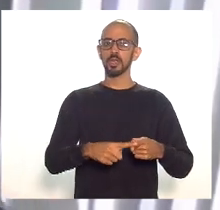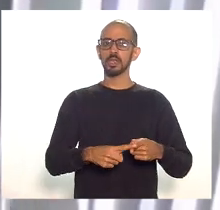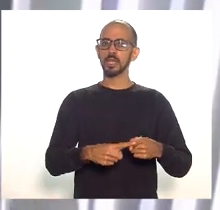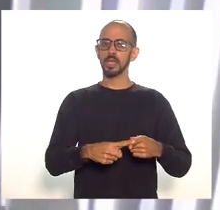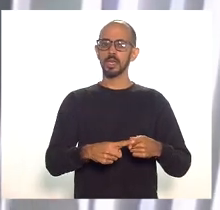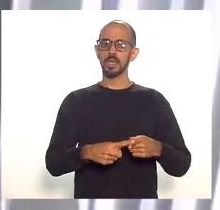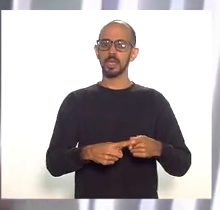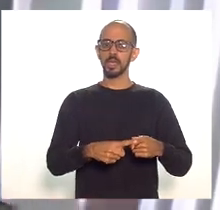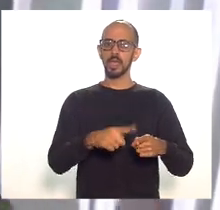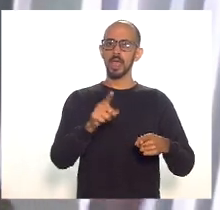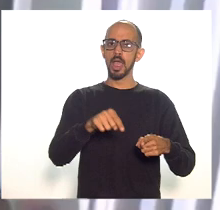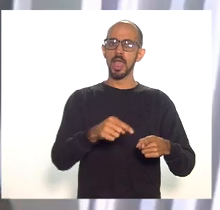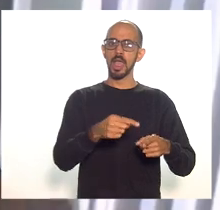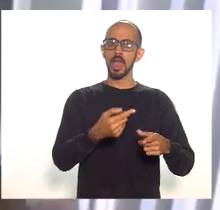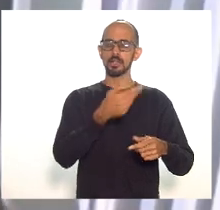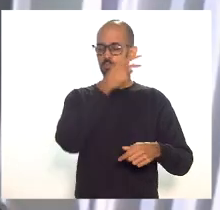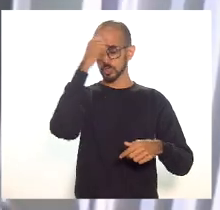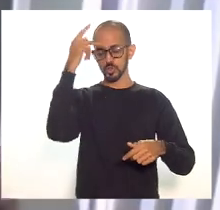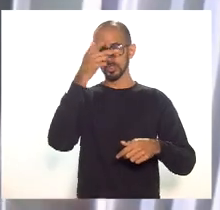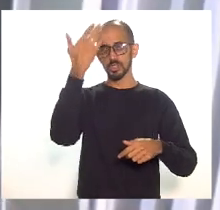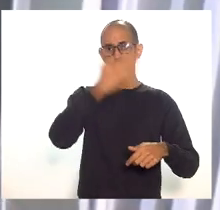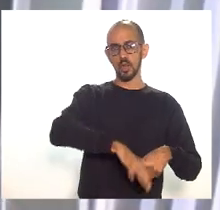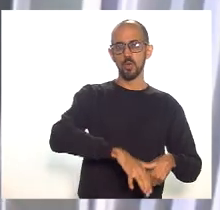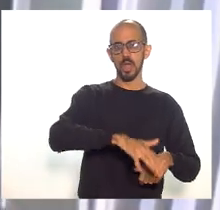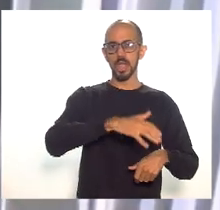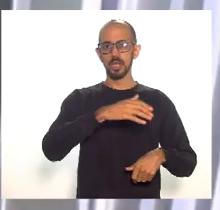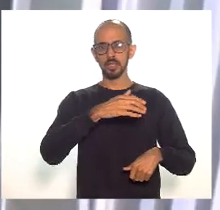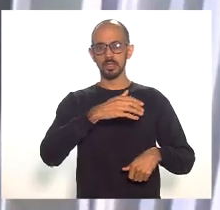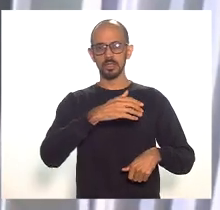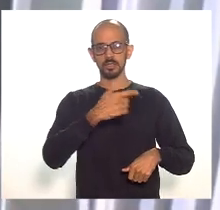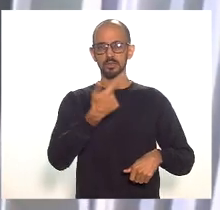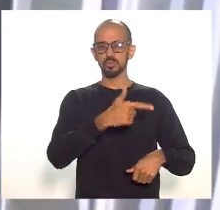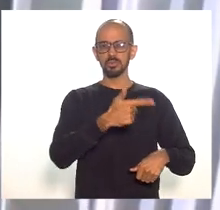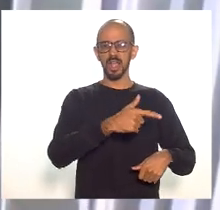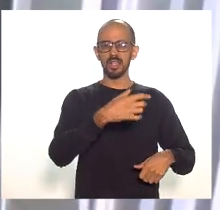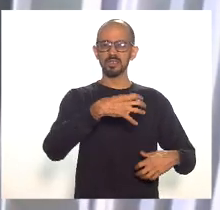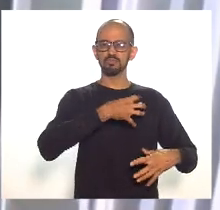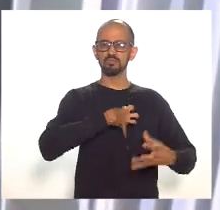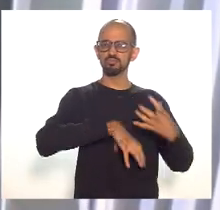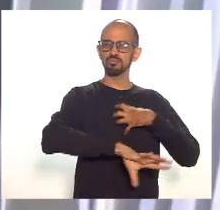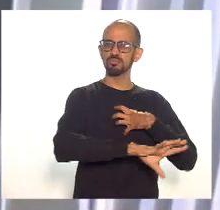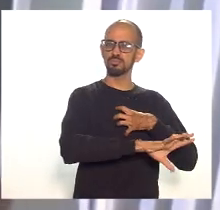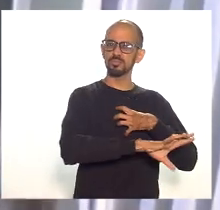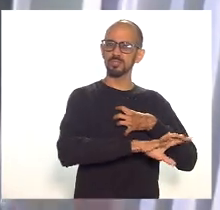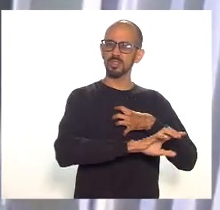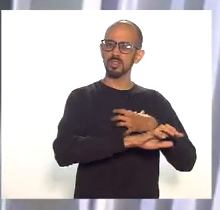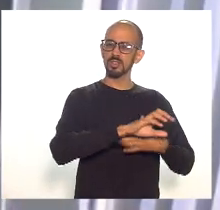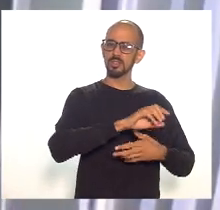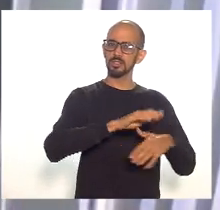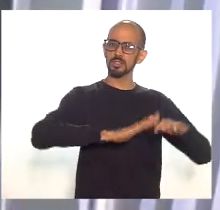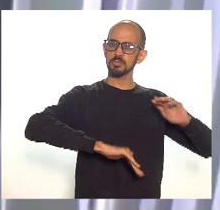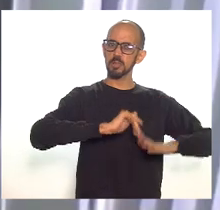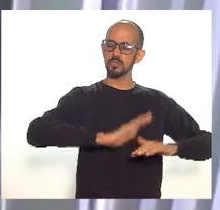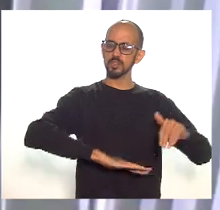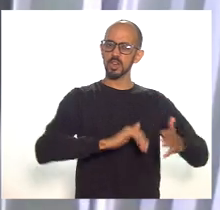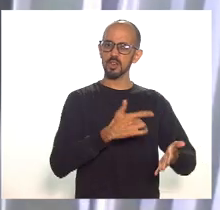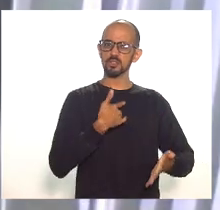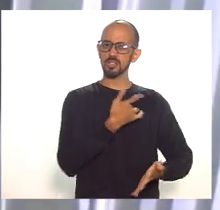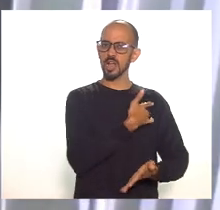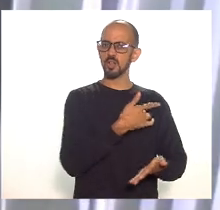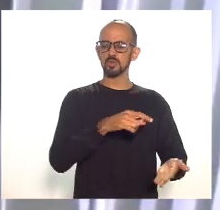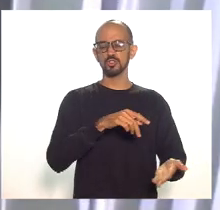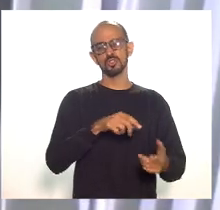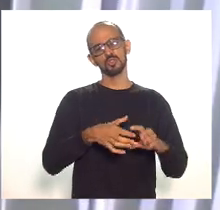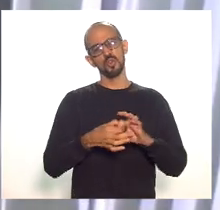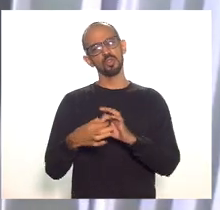numa certa negligência, numa certa indolência de profissionais da saúde para assumir responsabilidade no contexto da